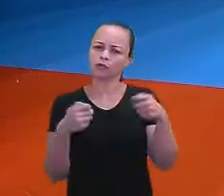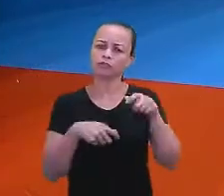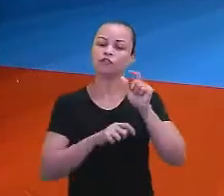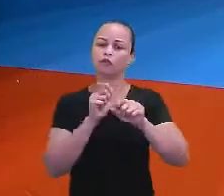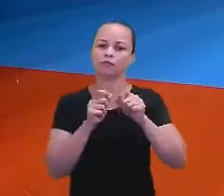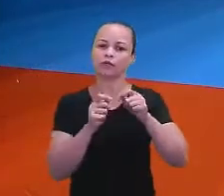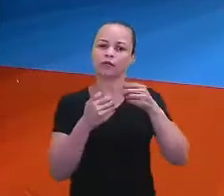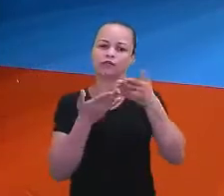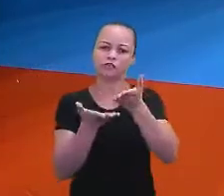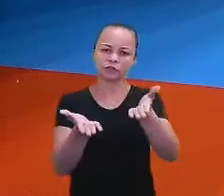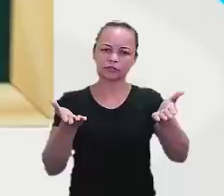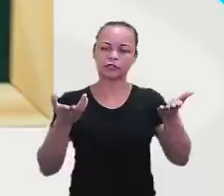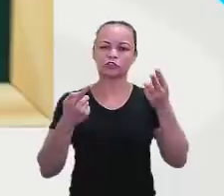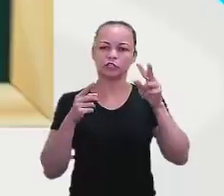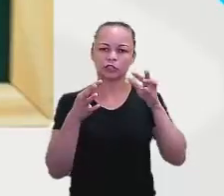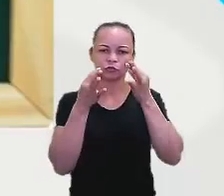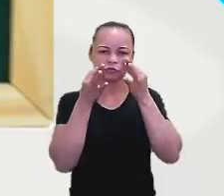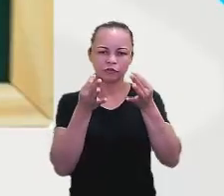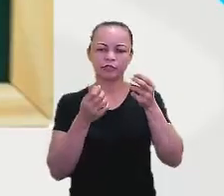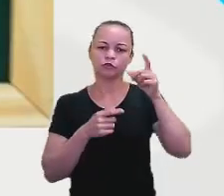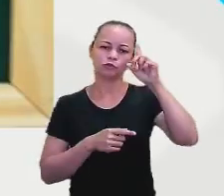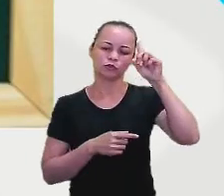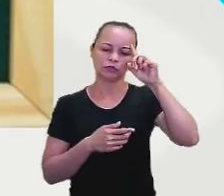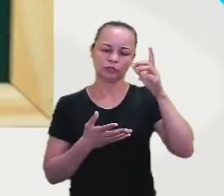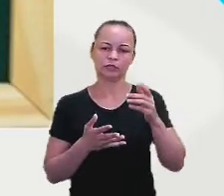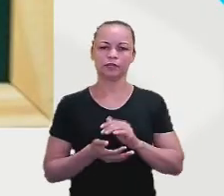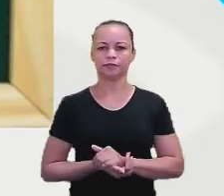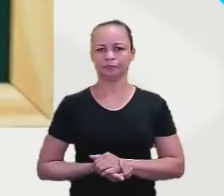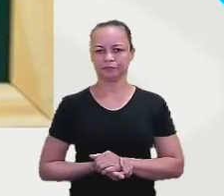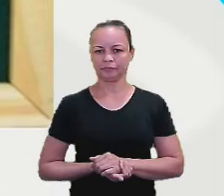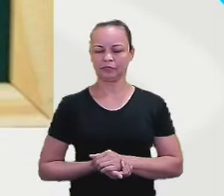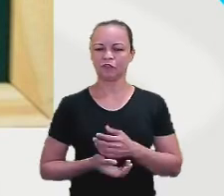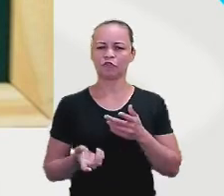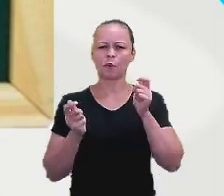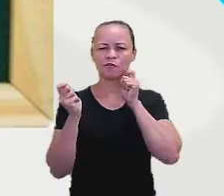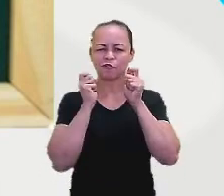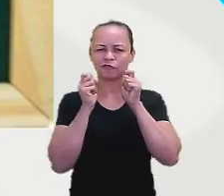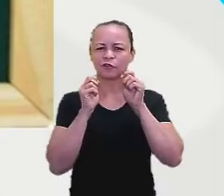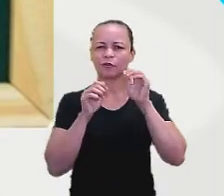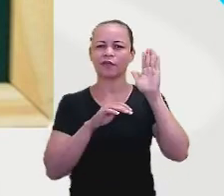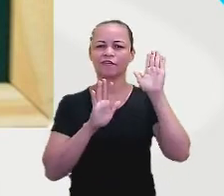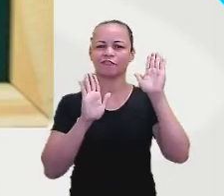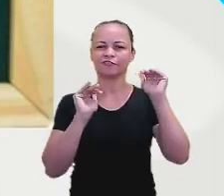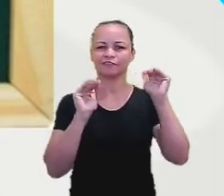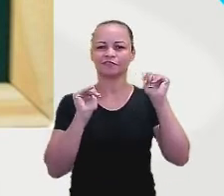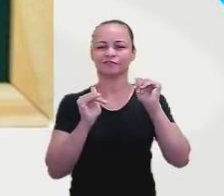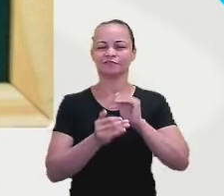você. Abra essa imagem aí, por favor, produção. E de uma forma bem fofinha. Fui!